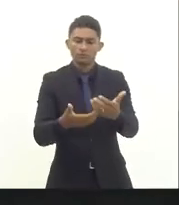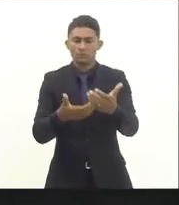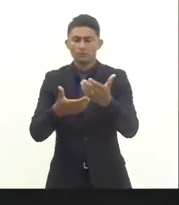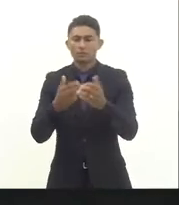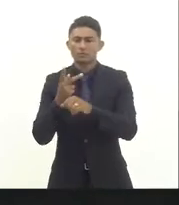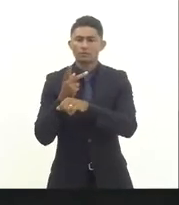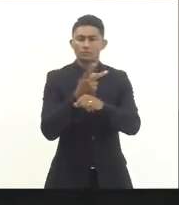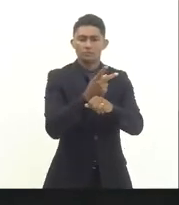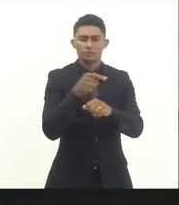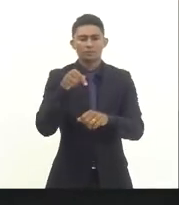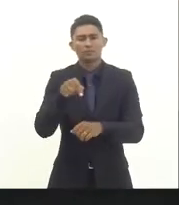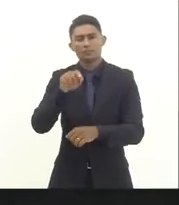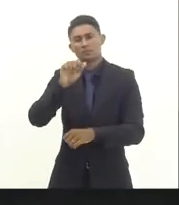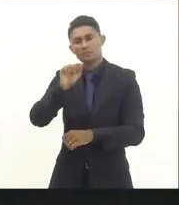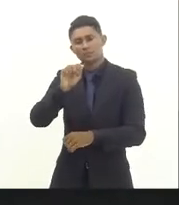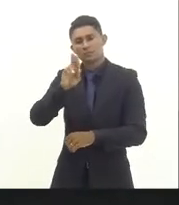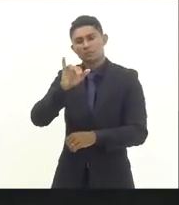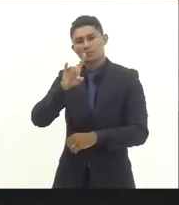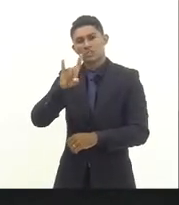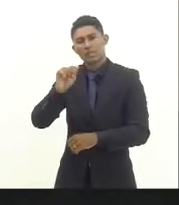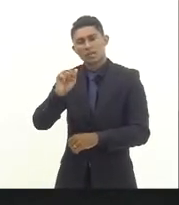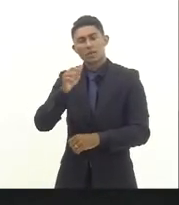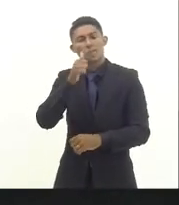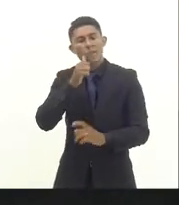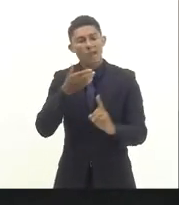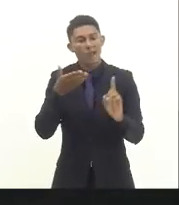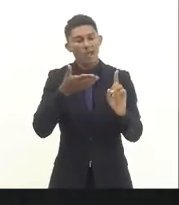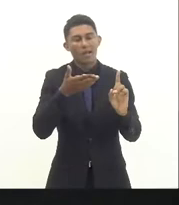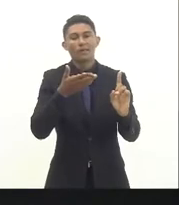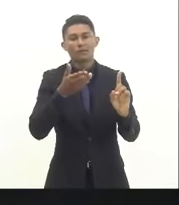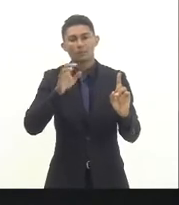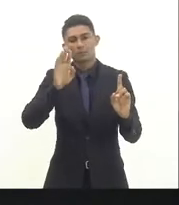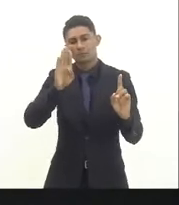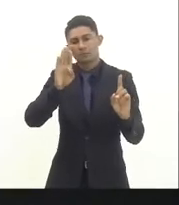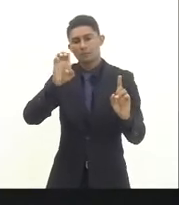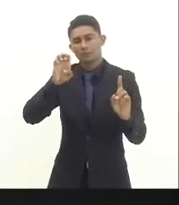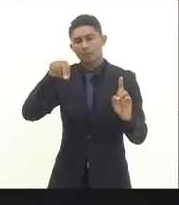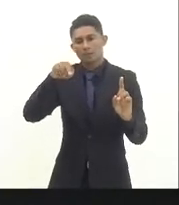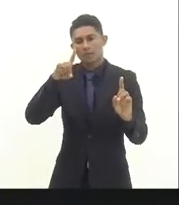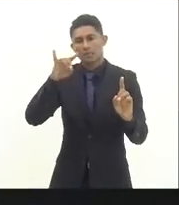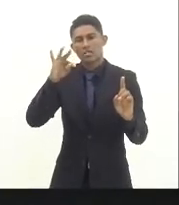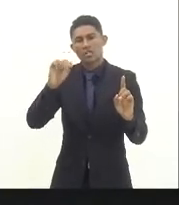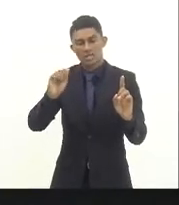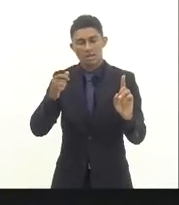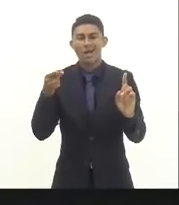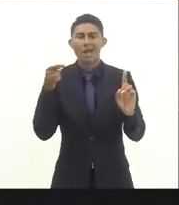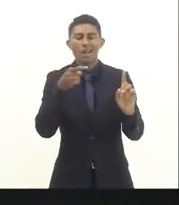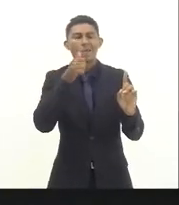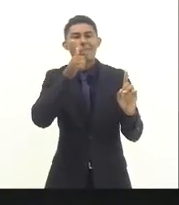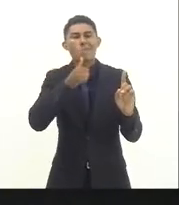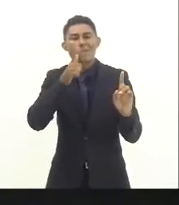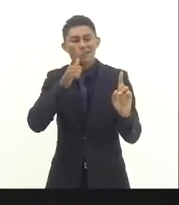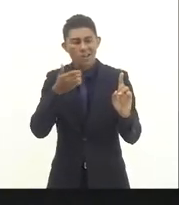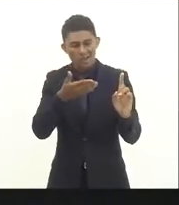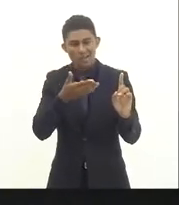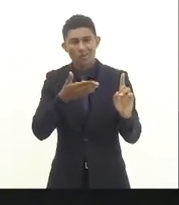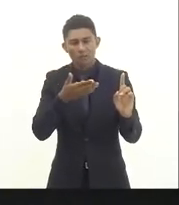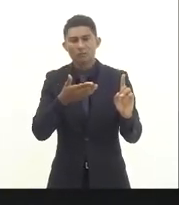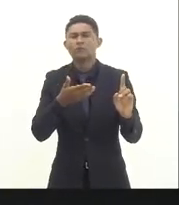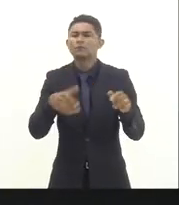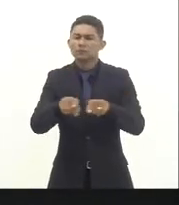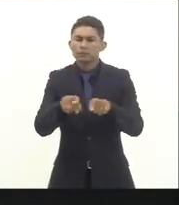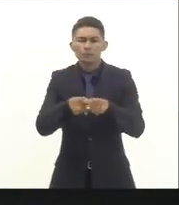Nascimento Para deputada Federal Benedita da Silva todas as mulheres que um dia transitam na